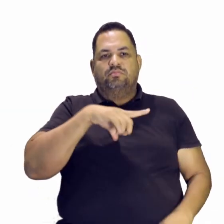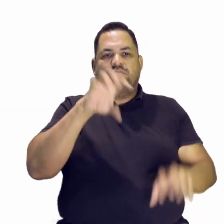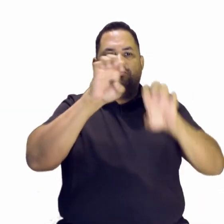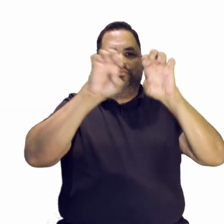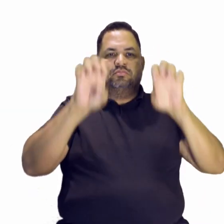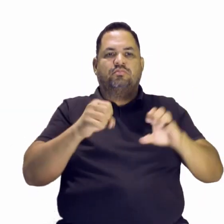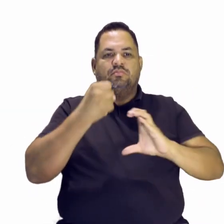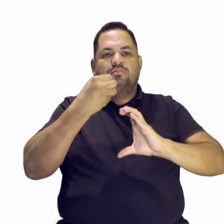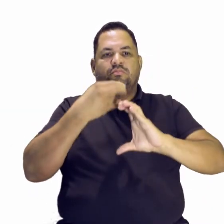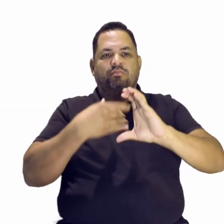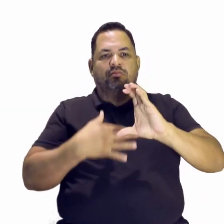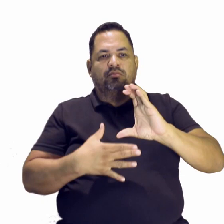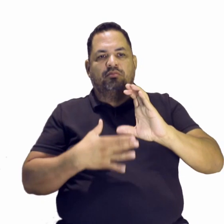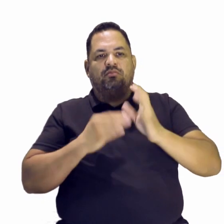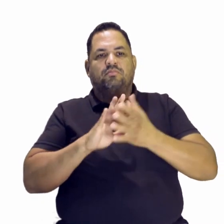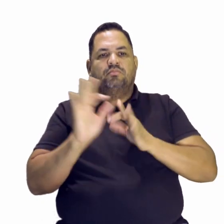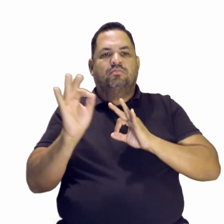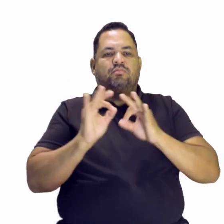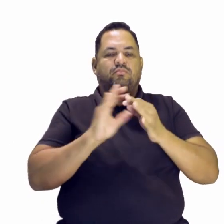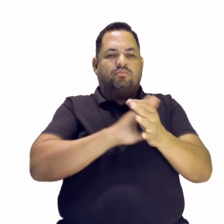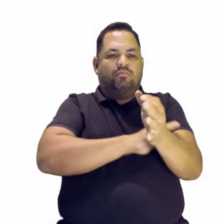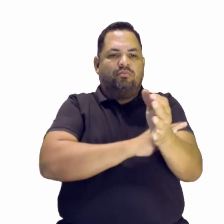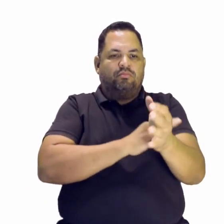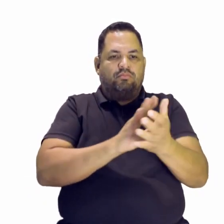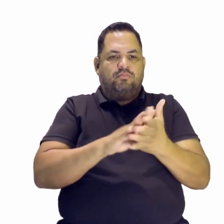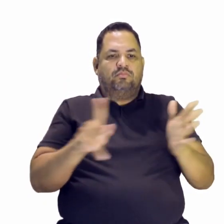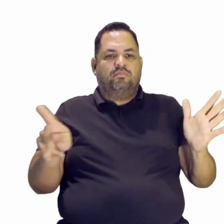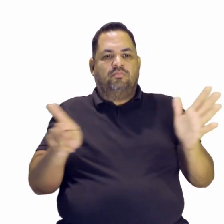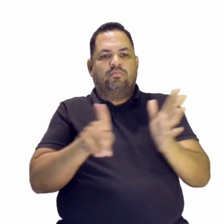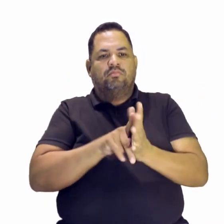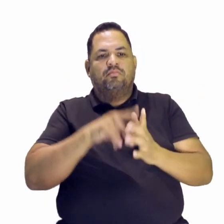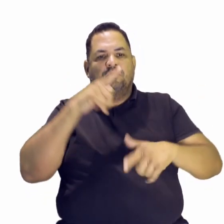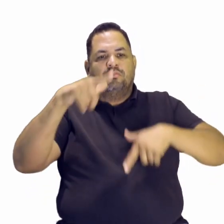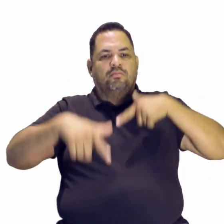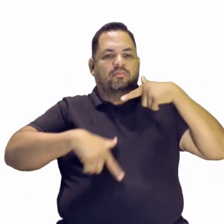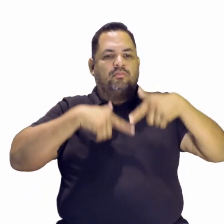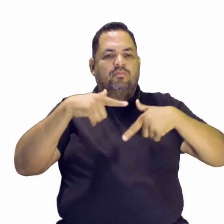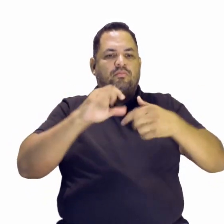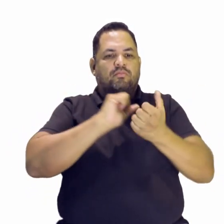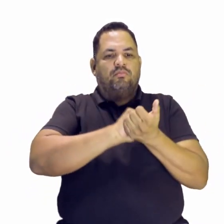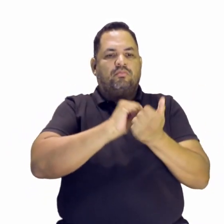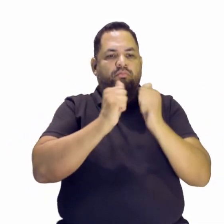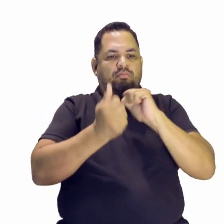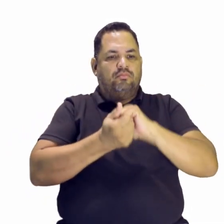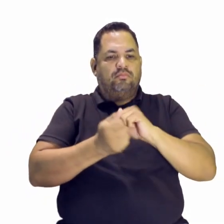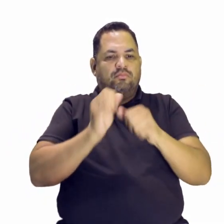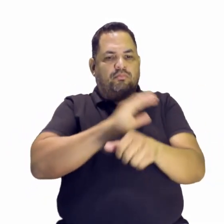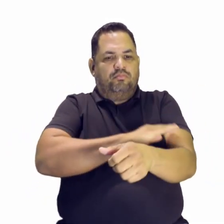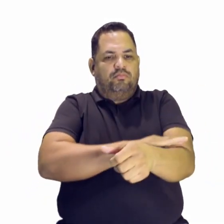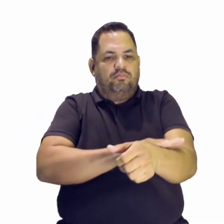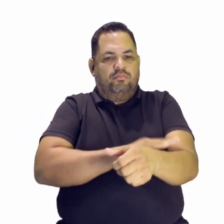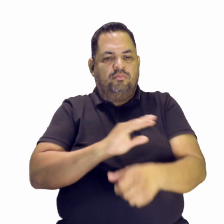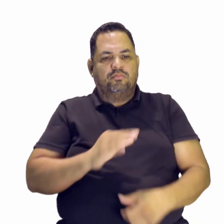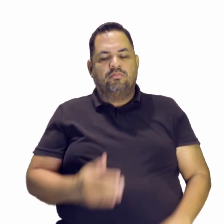estrutura, da função anatômica do músculo, das propriedades funcionais, das adaptações musculares,